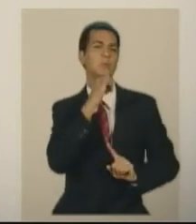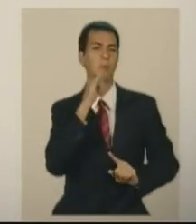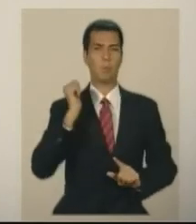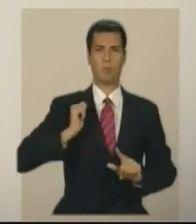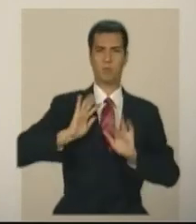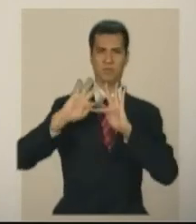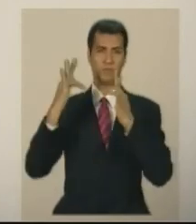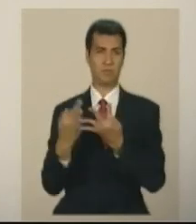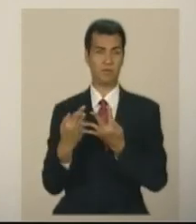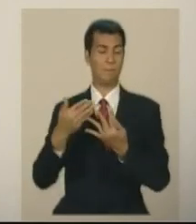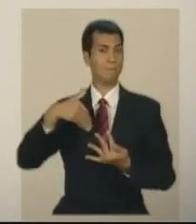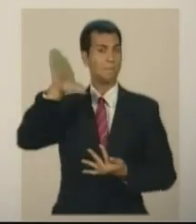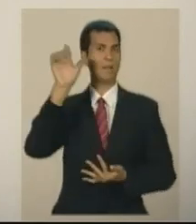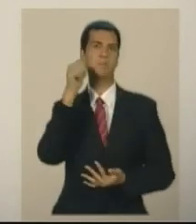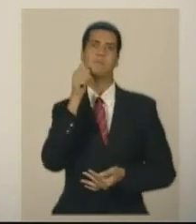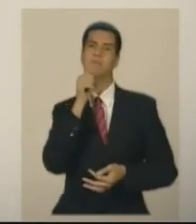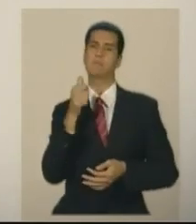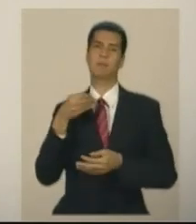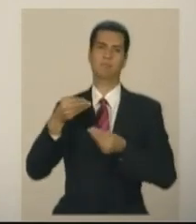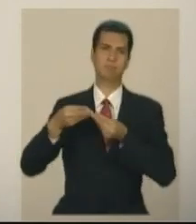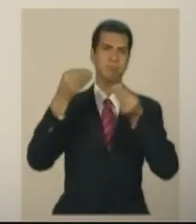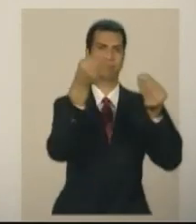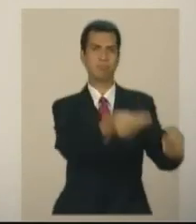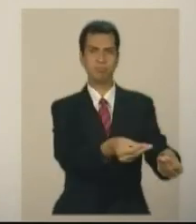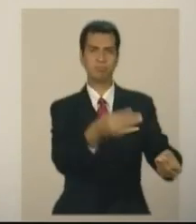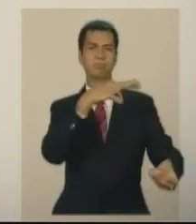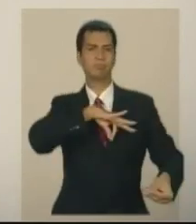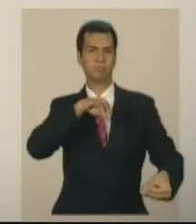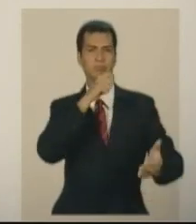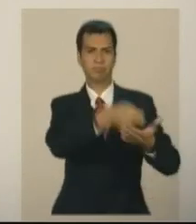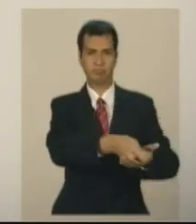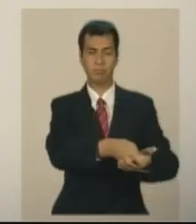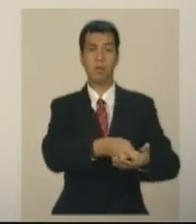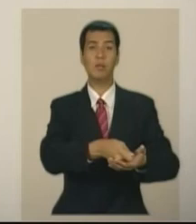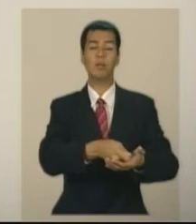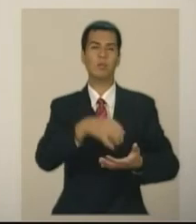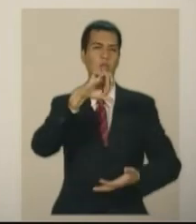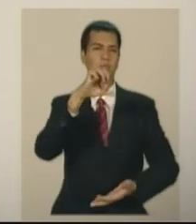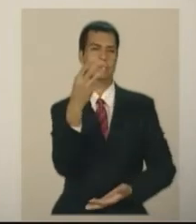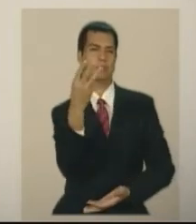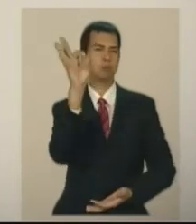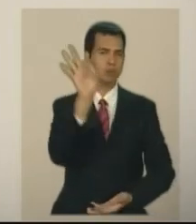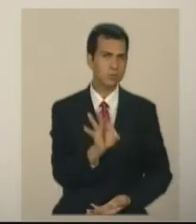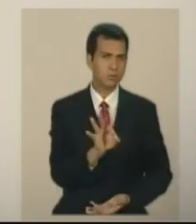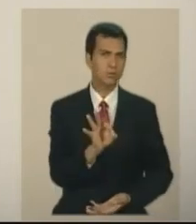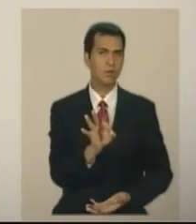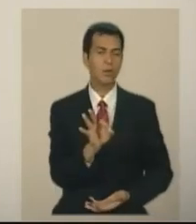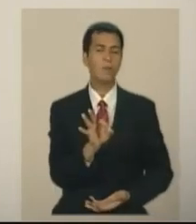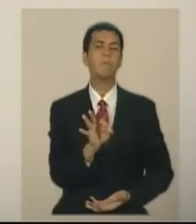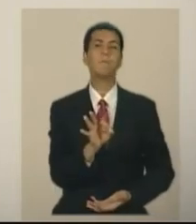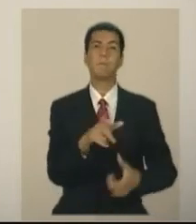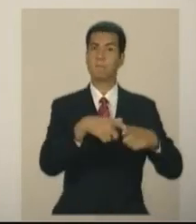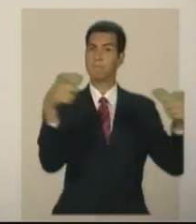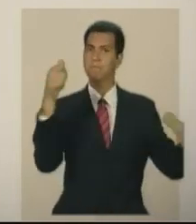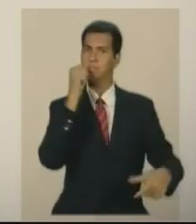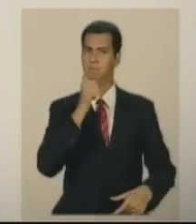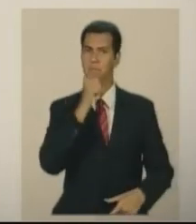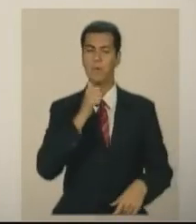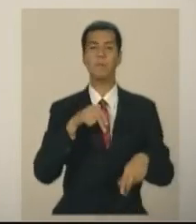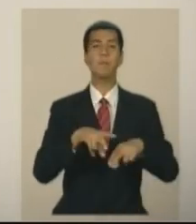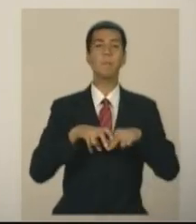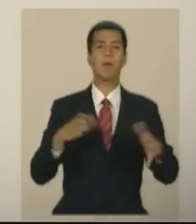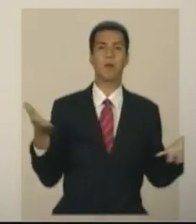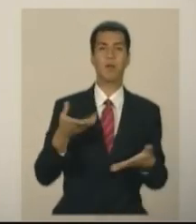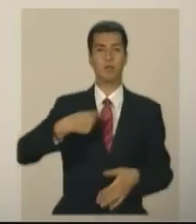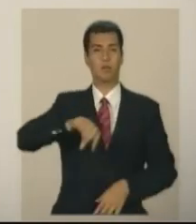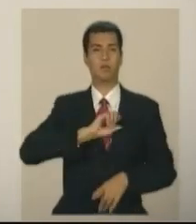maioria das bolsas noventa e três por cento então com esses benefícios sociais Luciano estamos ajudando